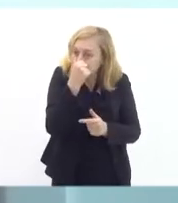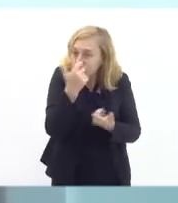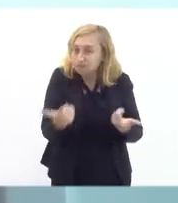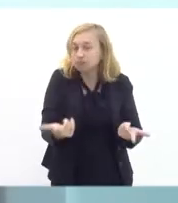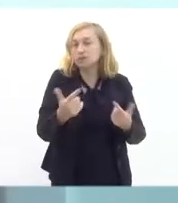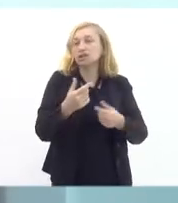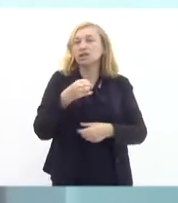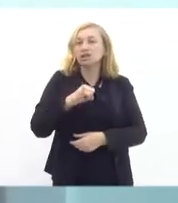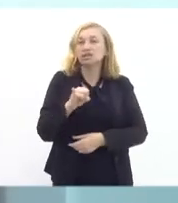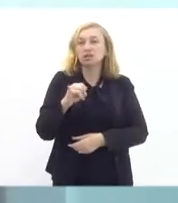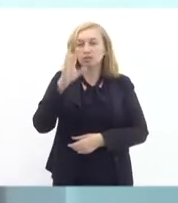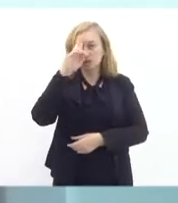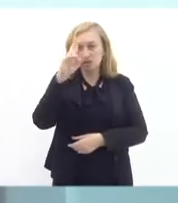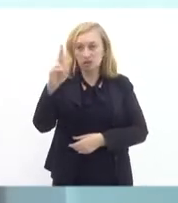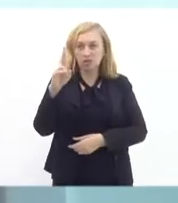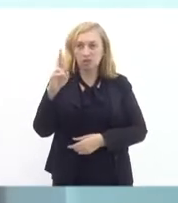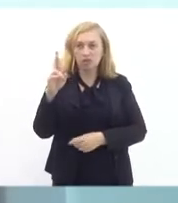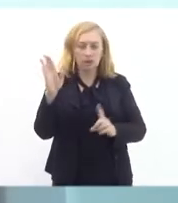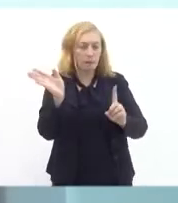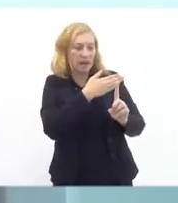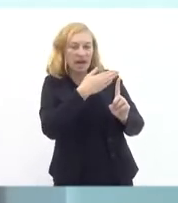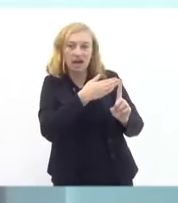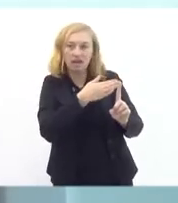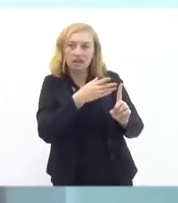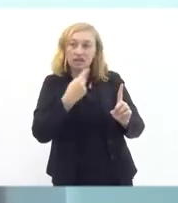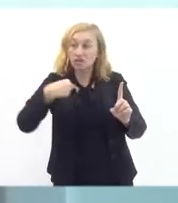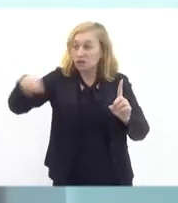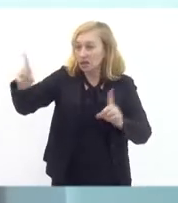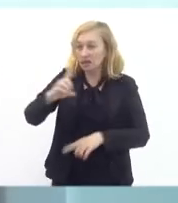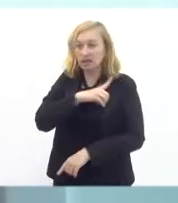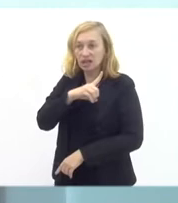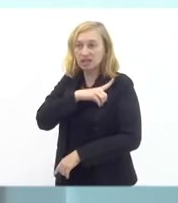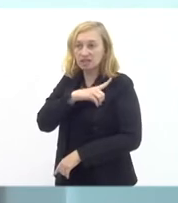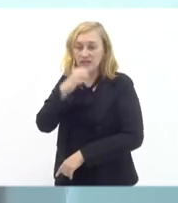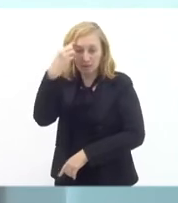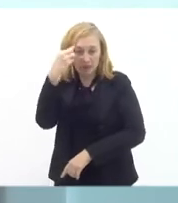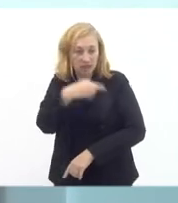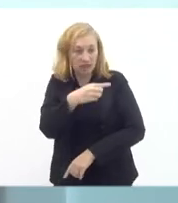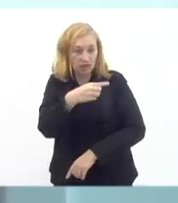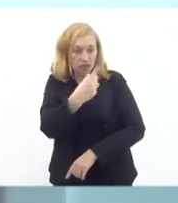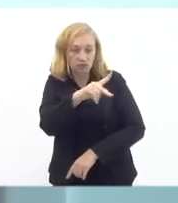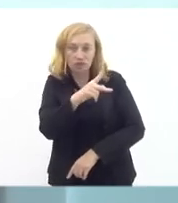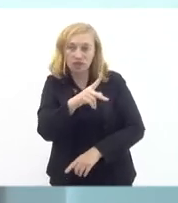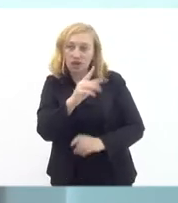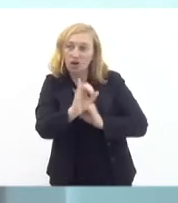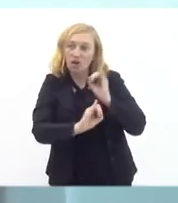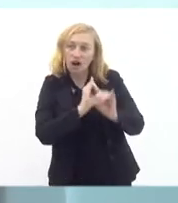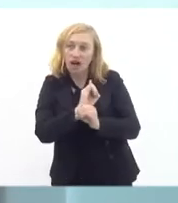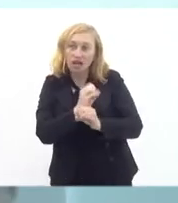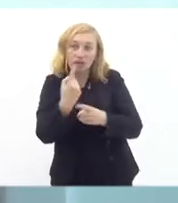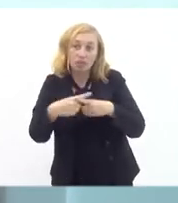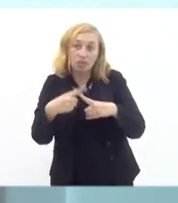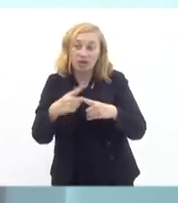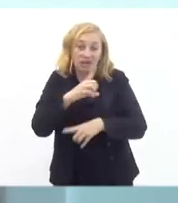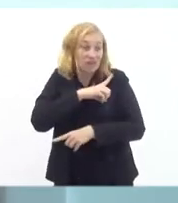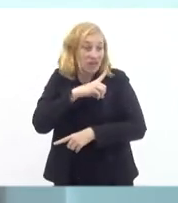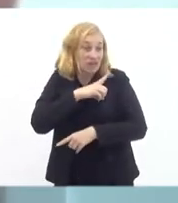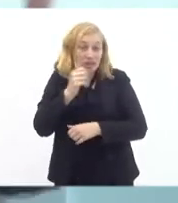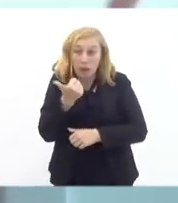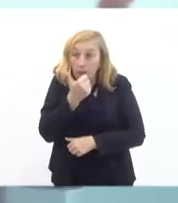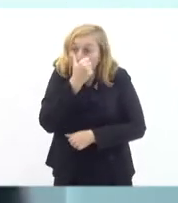senhor tomar um tapa na face e for na delegacia fazer o registro, o cara vai mandar o senhor fazer online e não vai querer fazer o que tem que ser feito. Porque tem